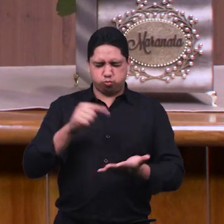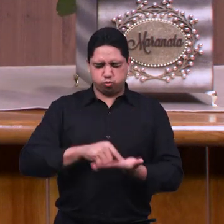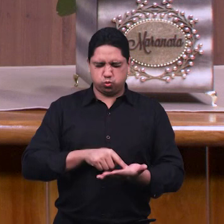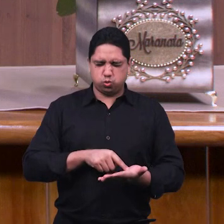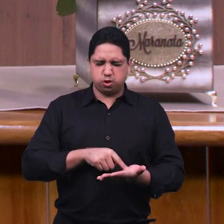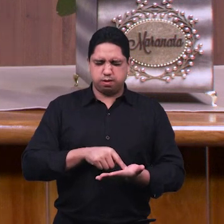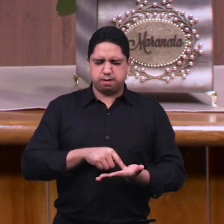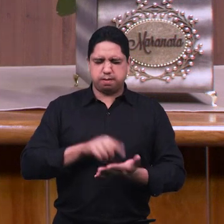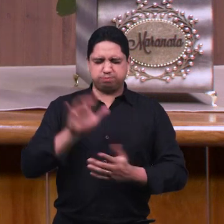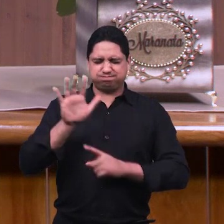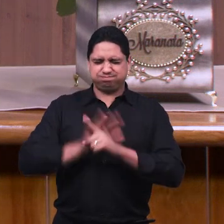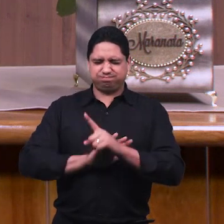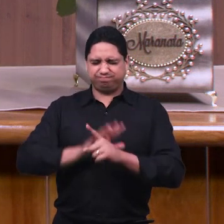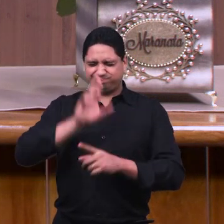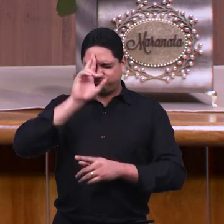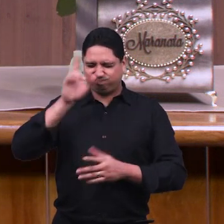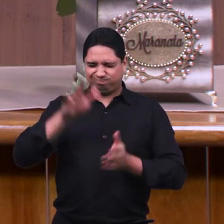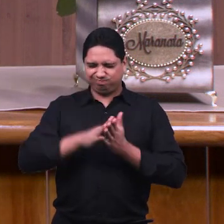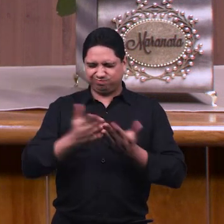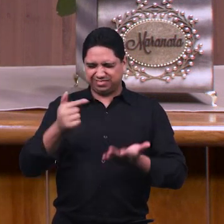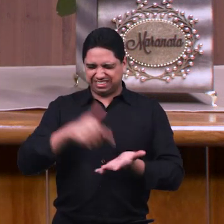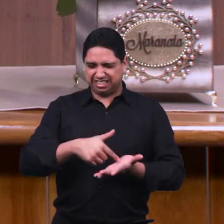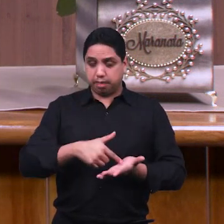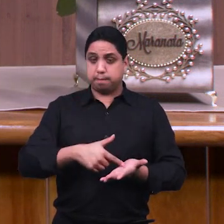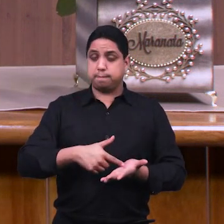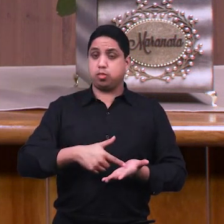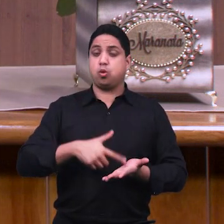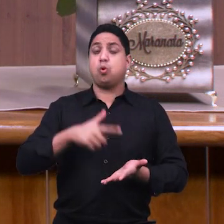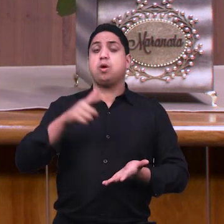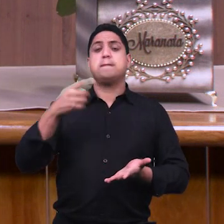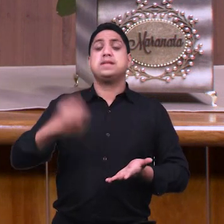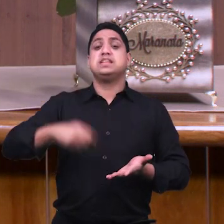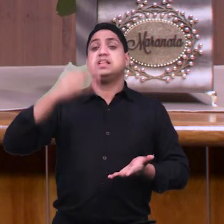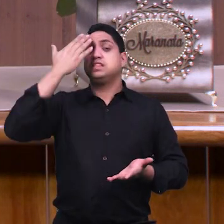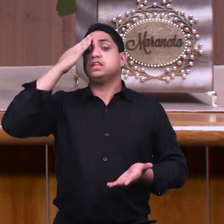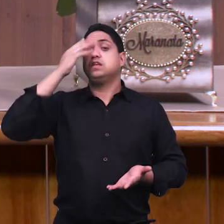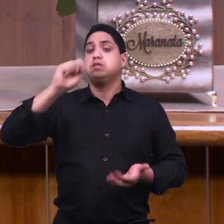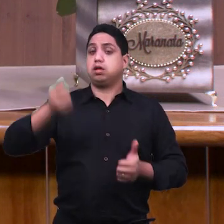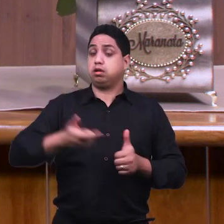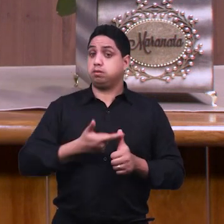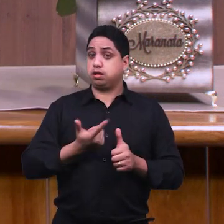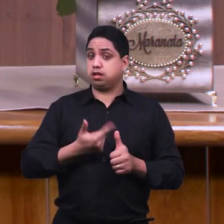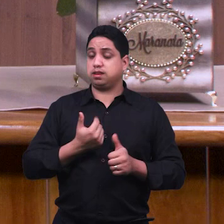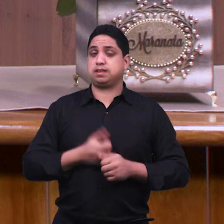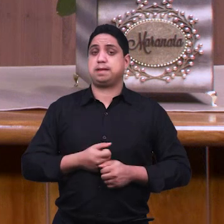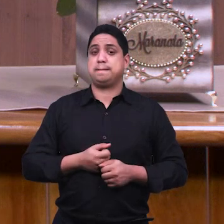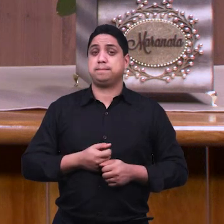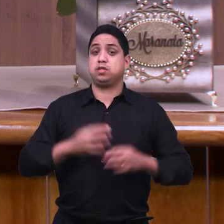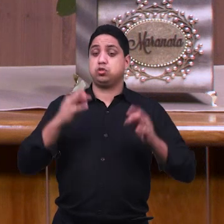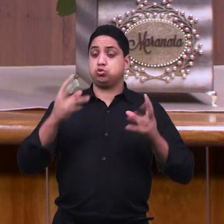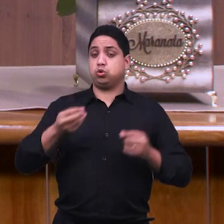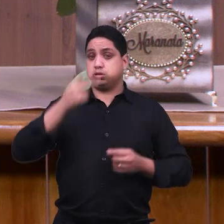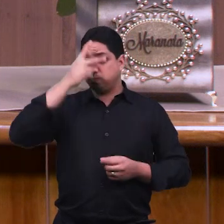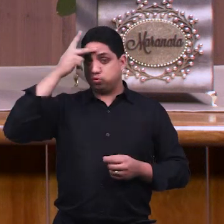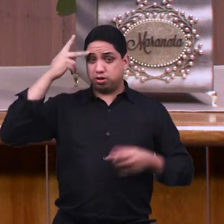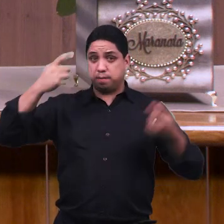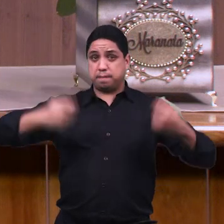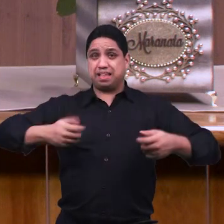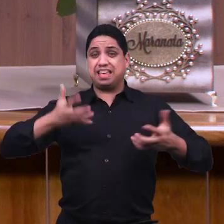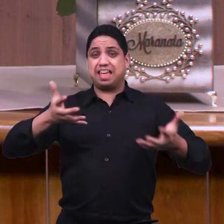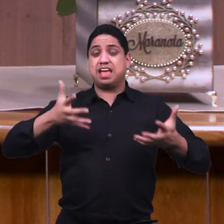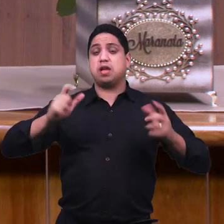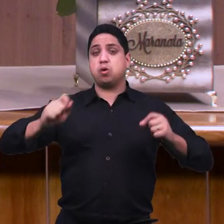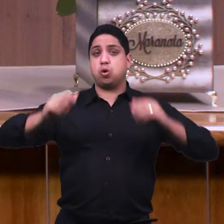algo ao Senhor. A consulta, primeiro, entenda uma coisa, a consulta é para aqueles que querem obedecer ao